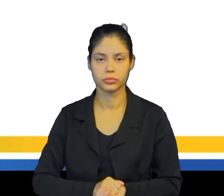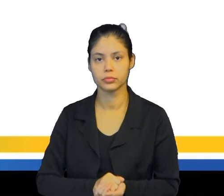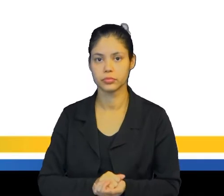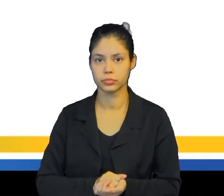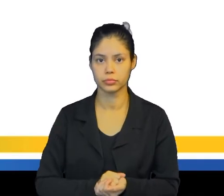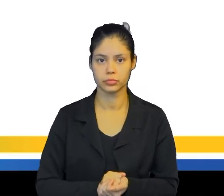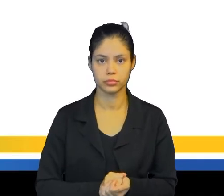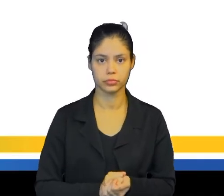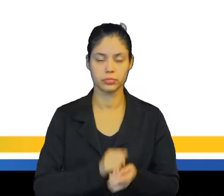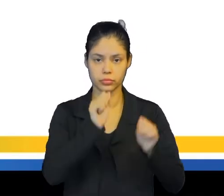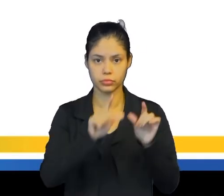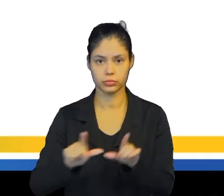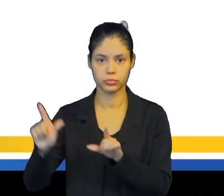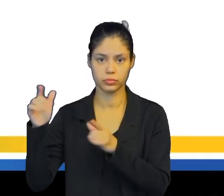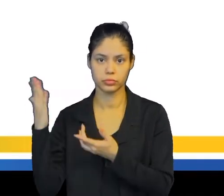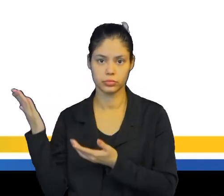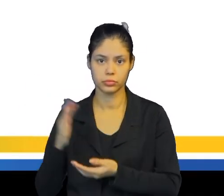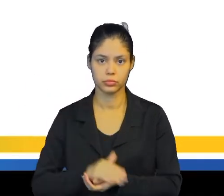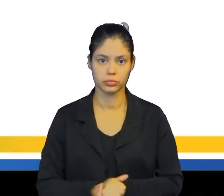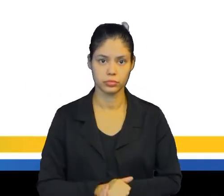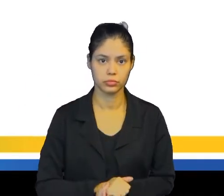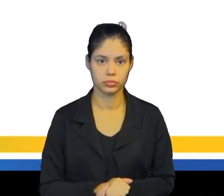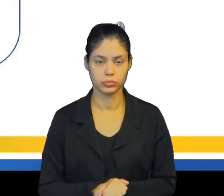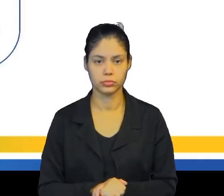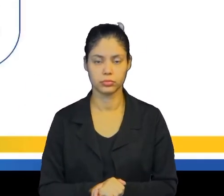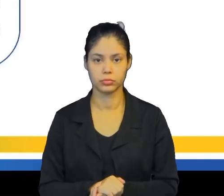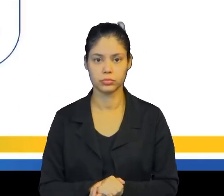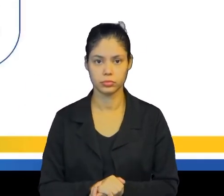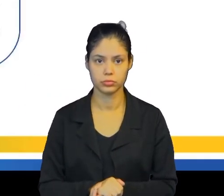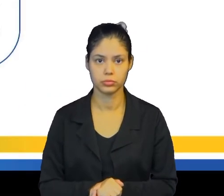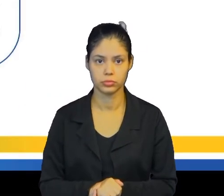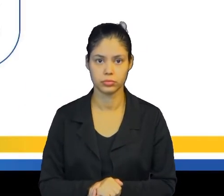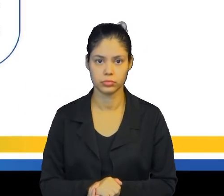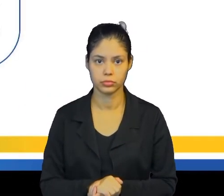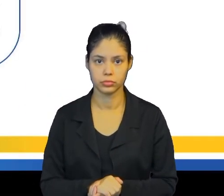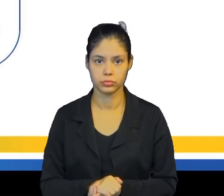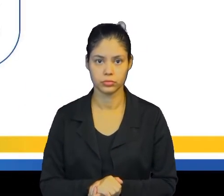seu telejornal. Vamos conhecer aí o gênero editorial?